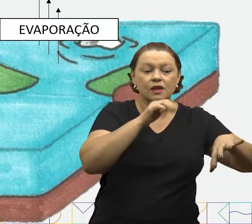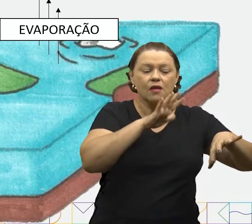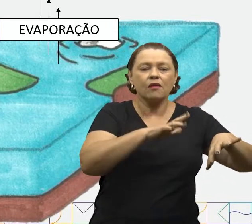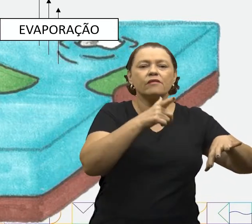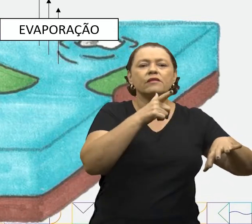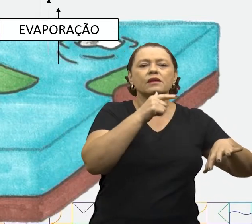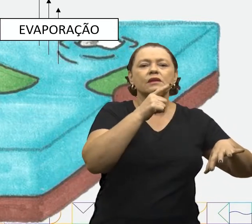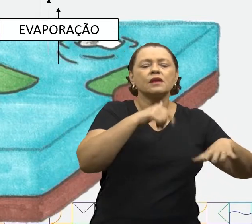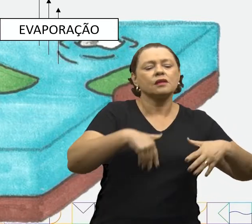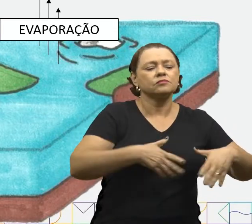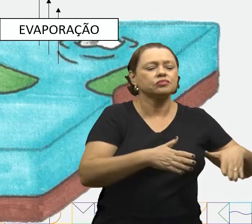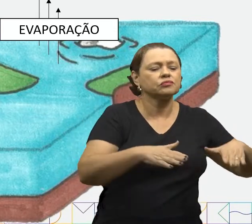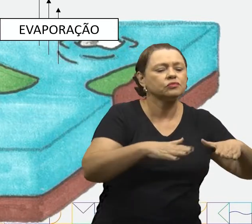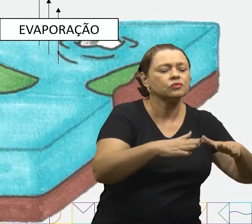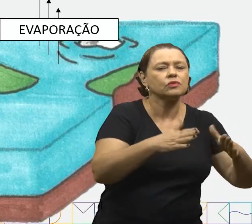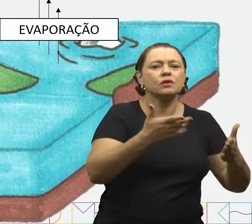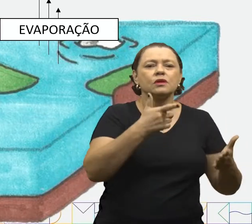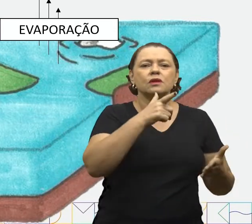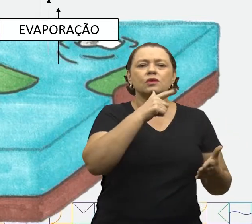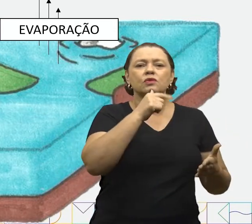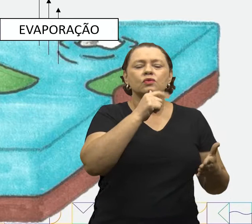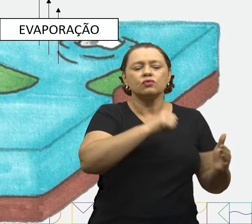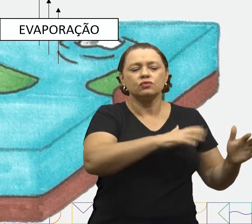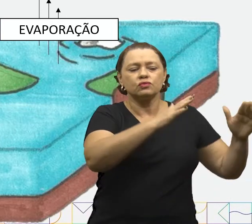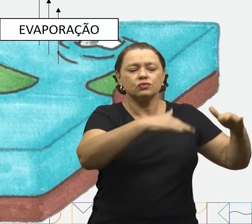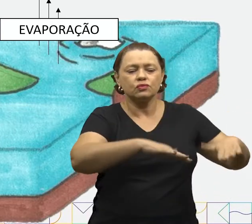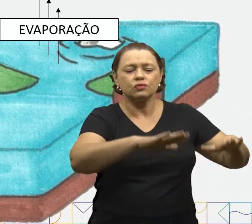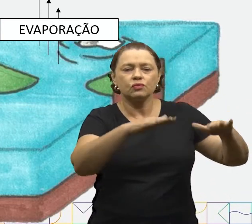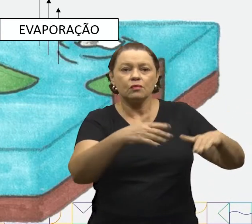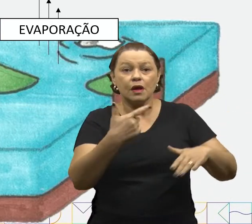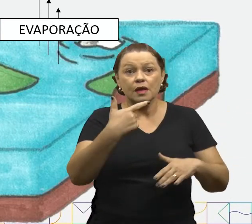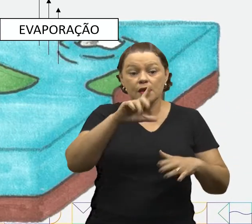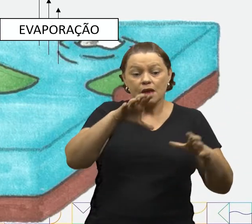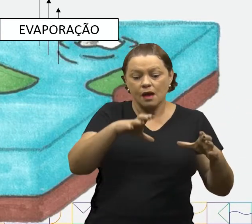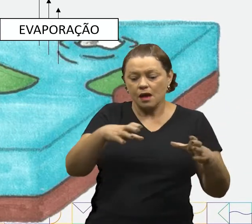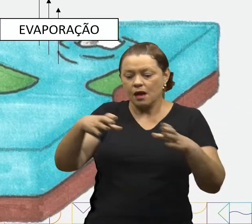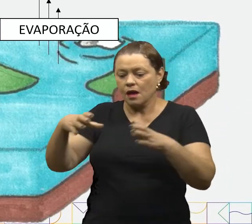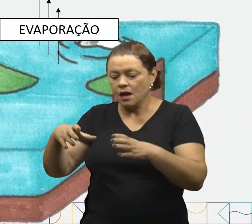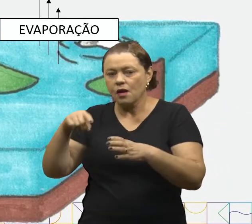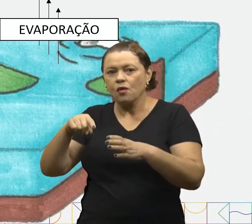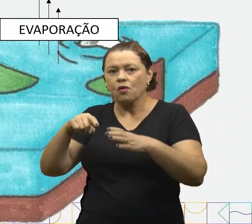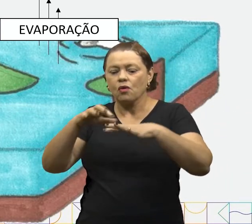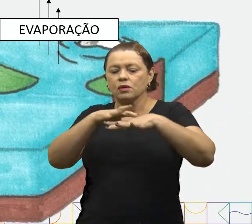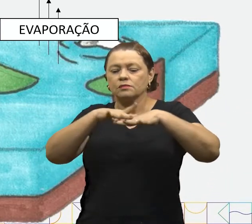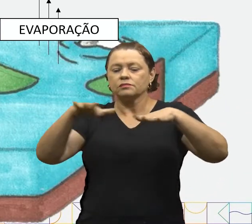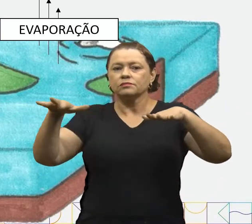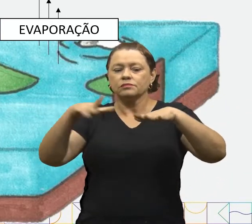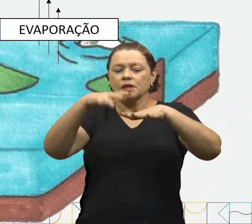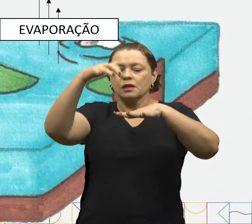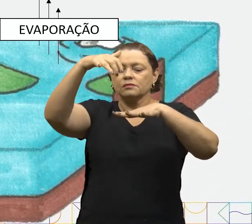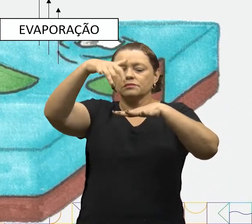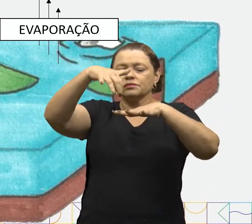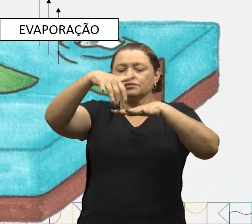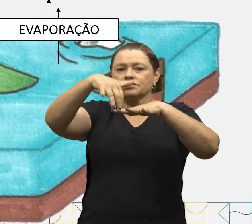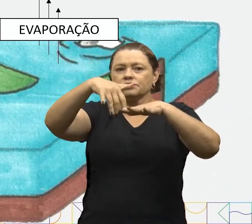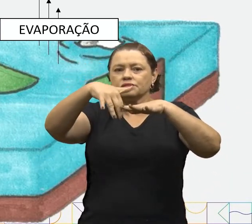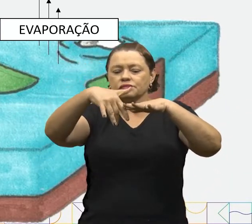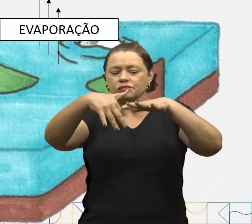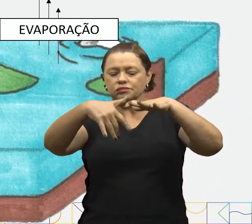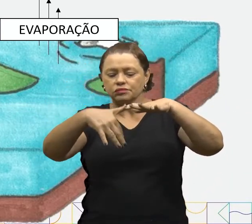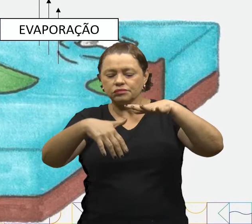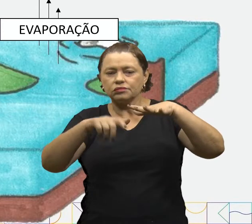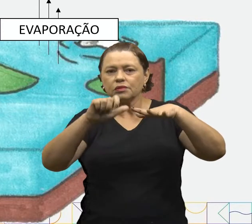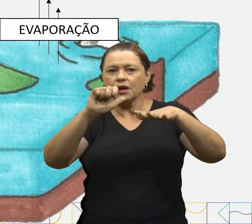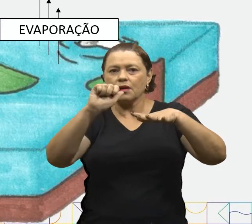rios, mares e oceanos, e outra parte penetra no solo, chegando aos aquíferos.